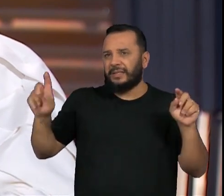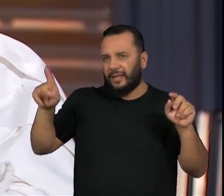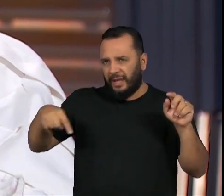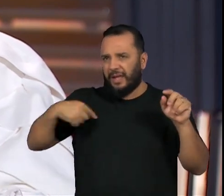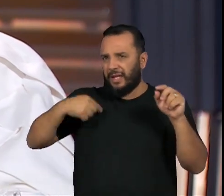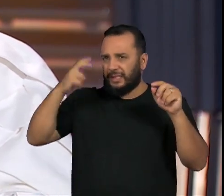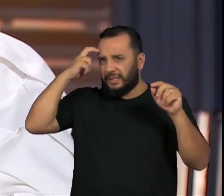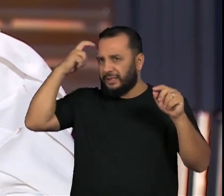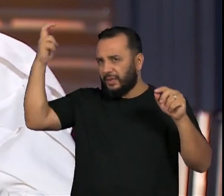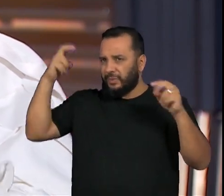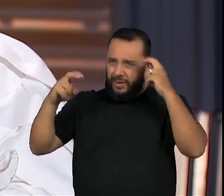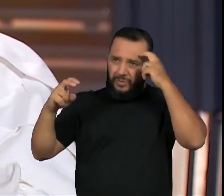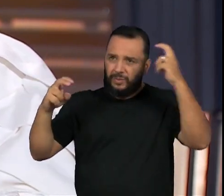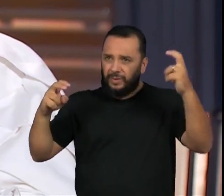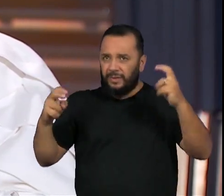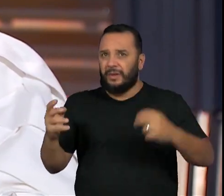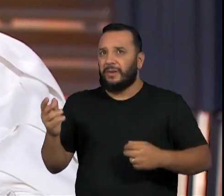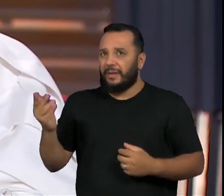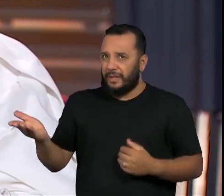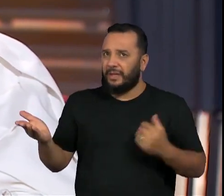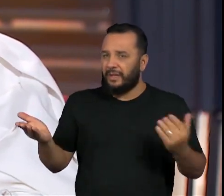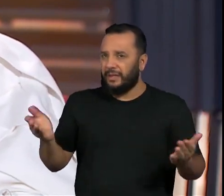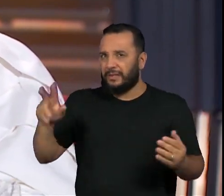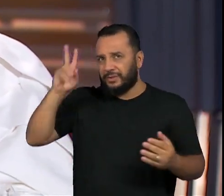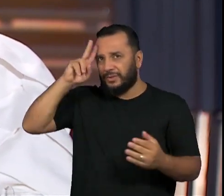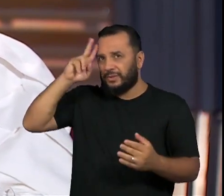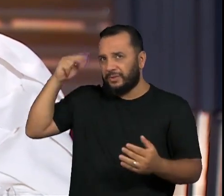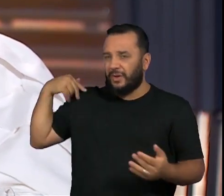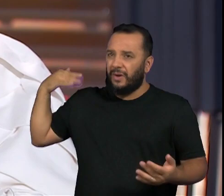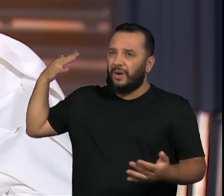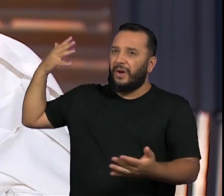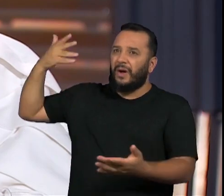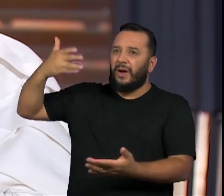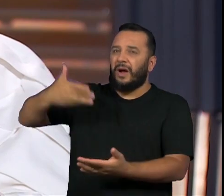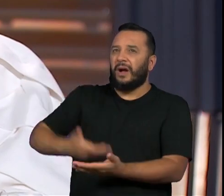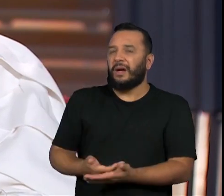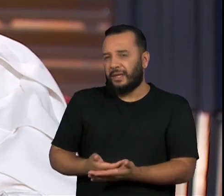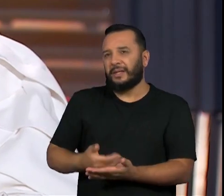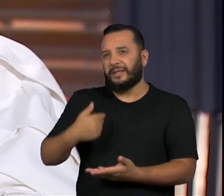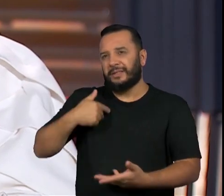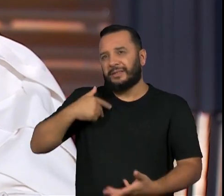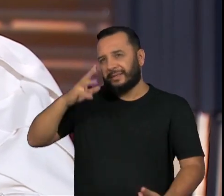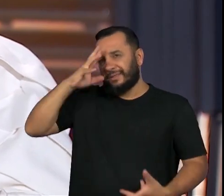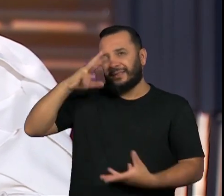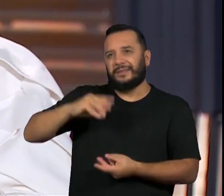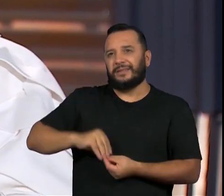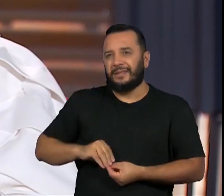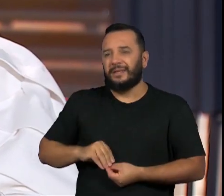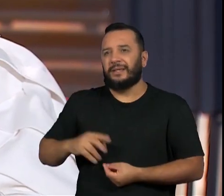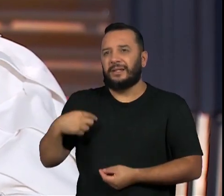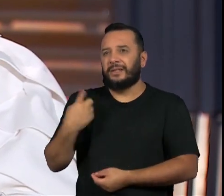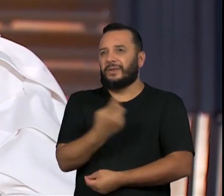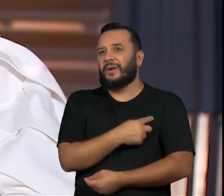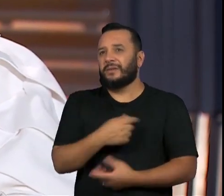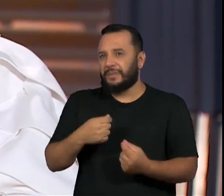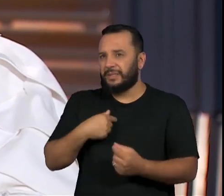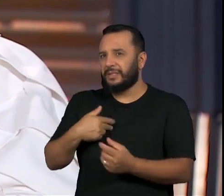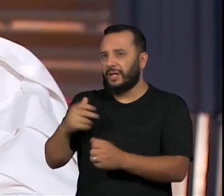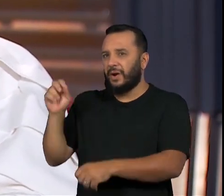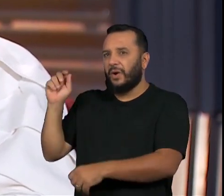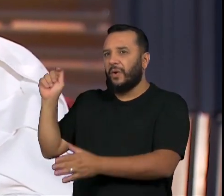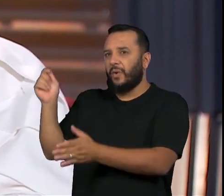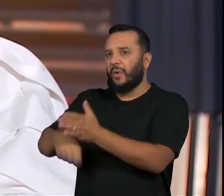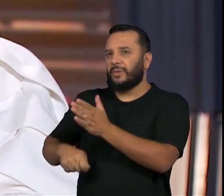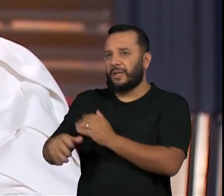já advém delas e de suas trajetórias e compreender definitivamente que a gente precisa contratá-las. A